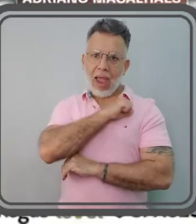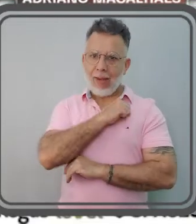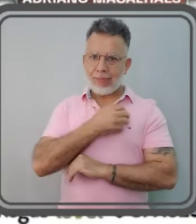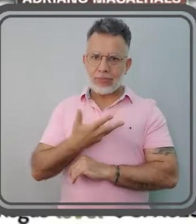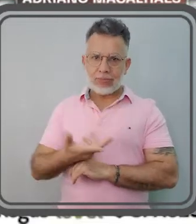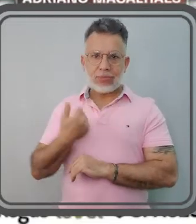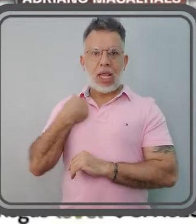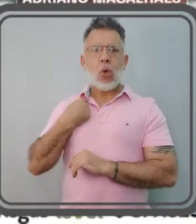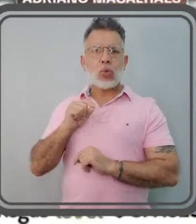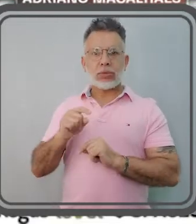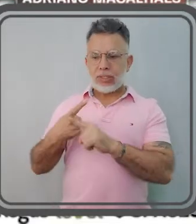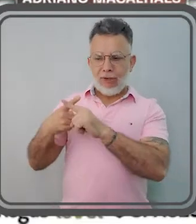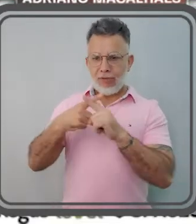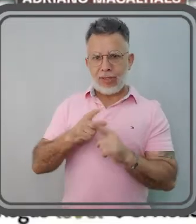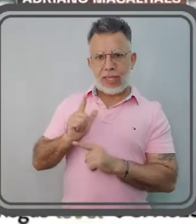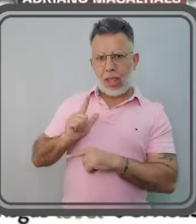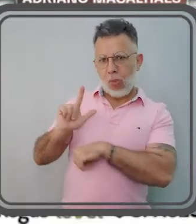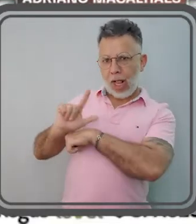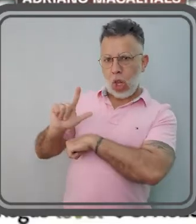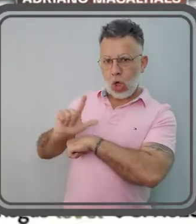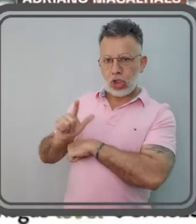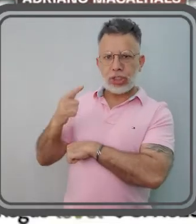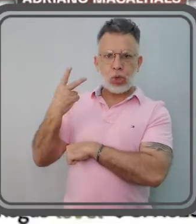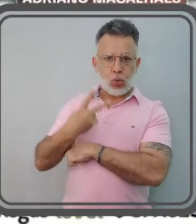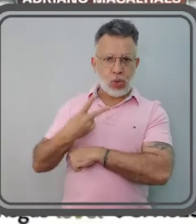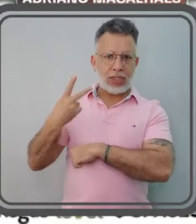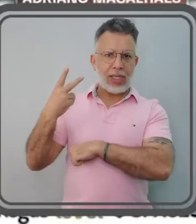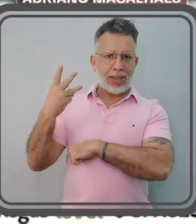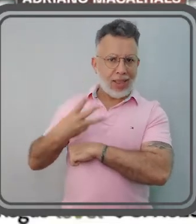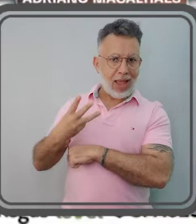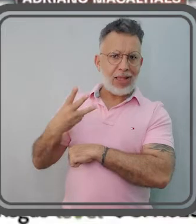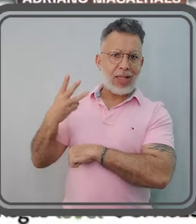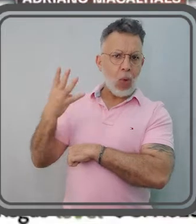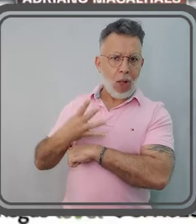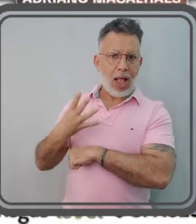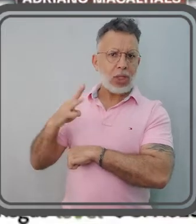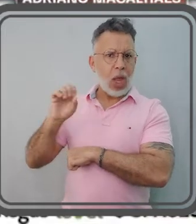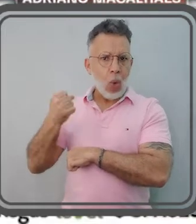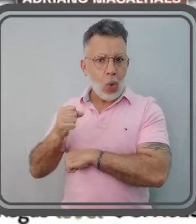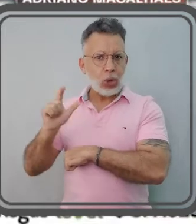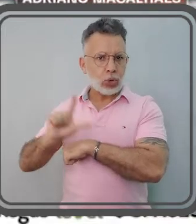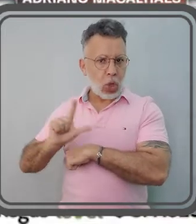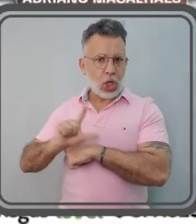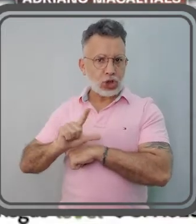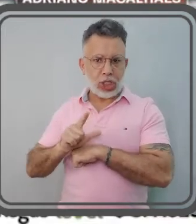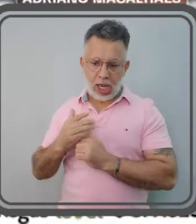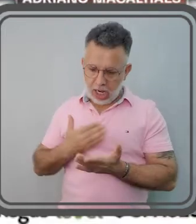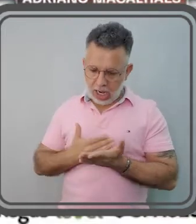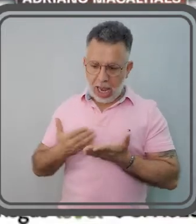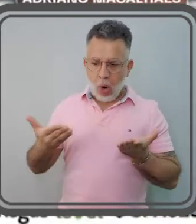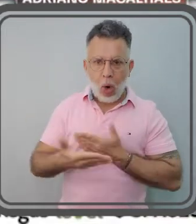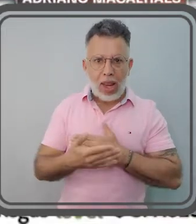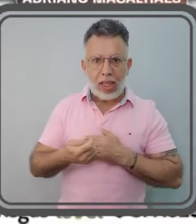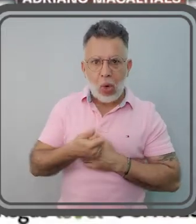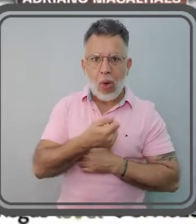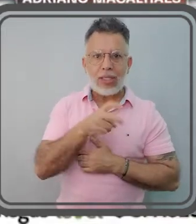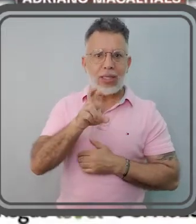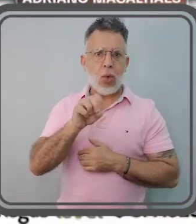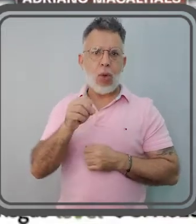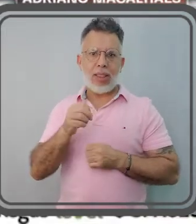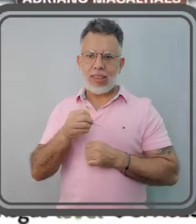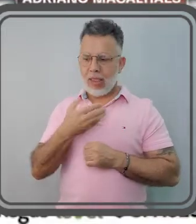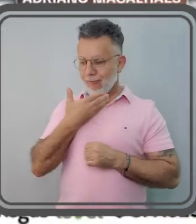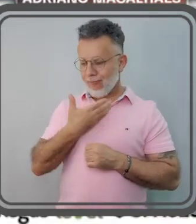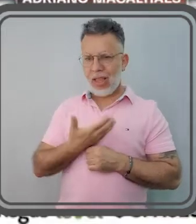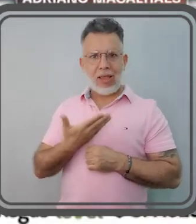quatro e oito, como eu comecei o ano, e ter quase 50 até o final do ano, né? A gente está falando de uma estrutura que antes era nível São Paulo, agora é